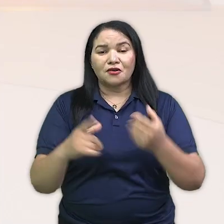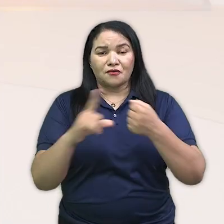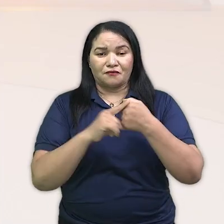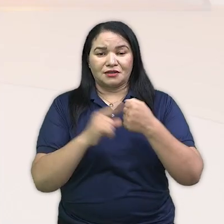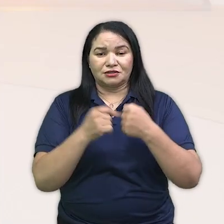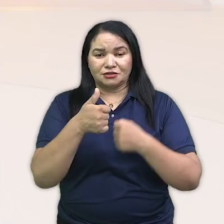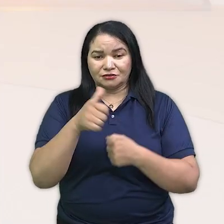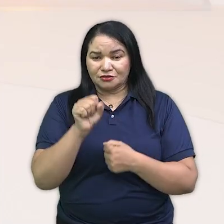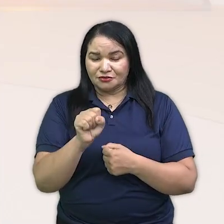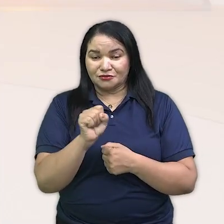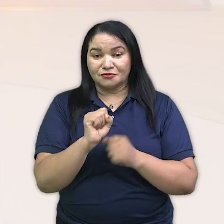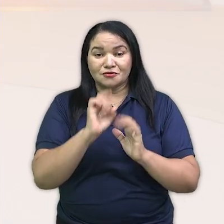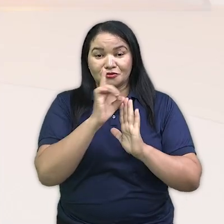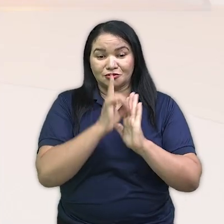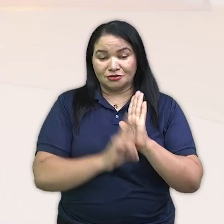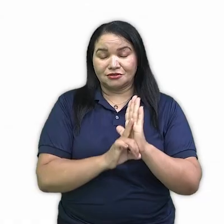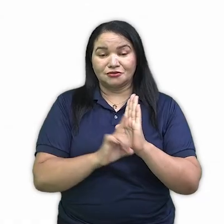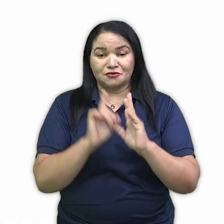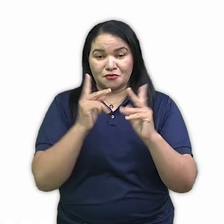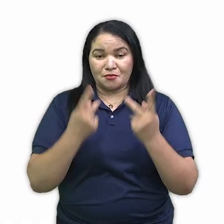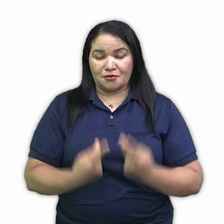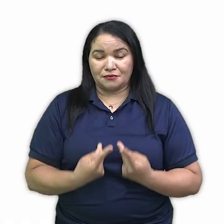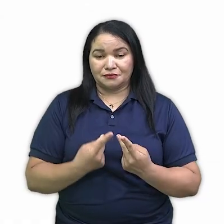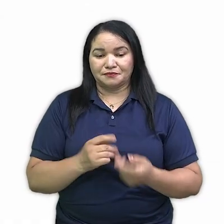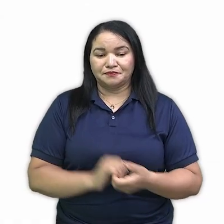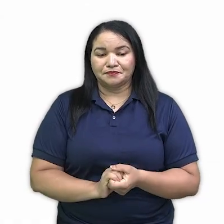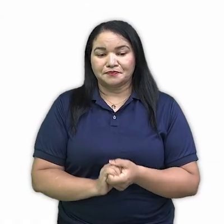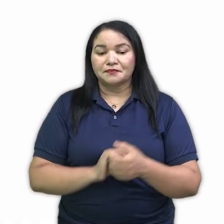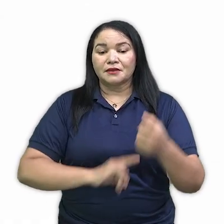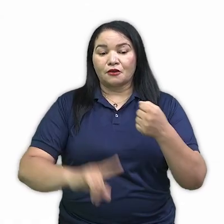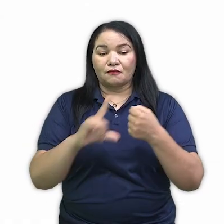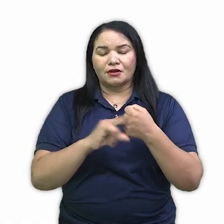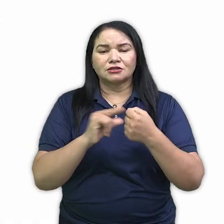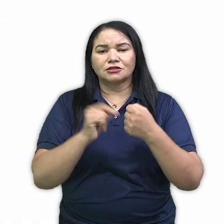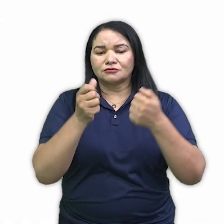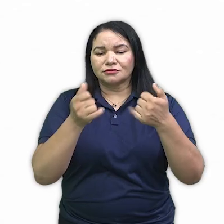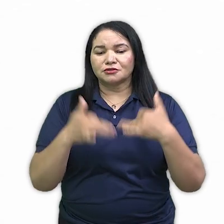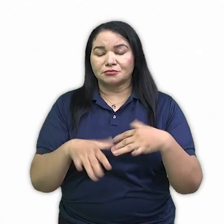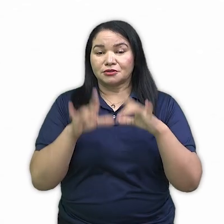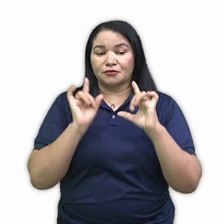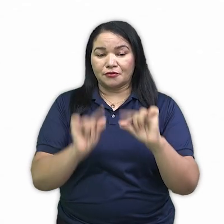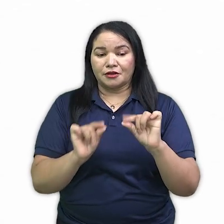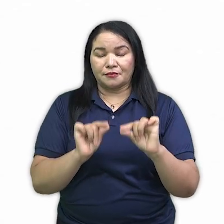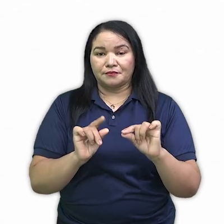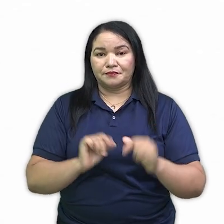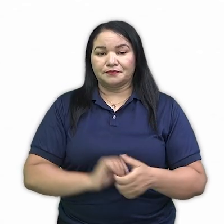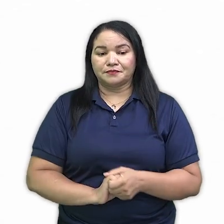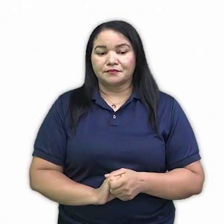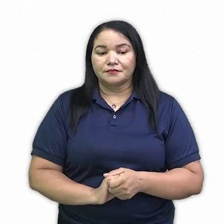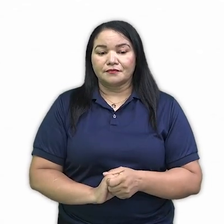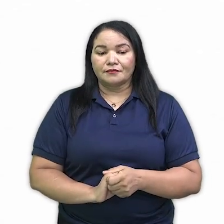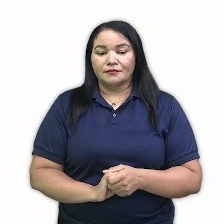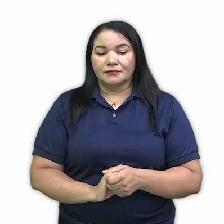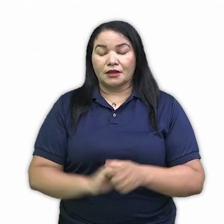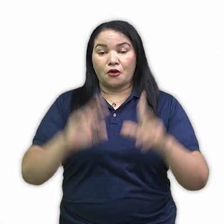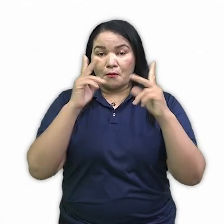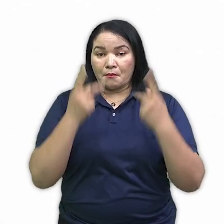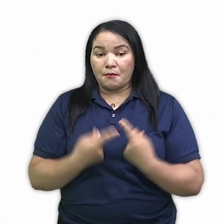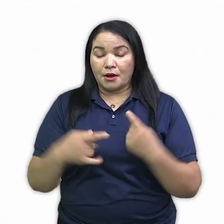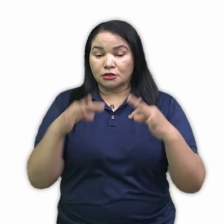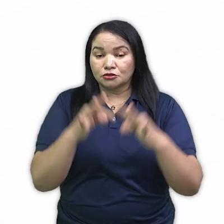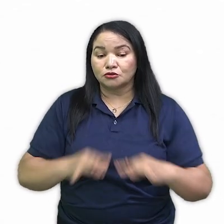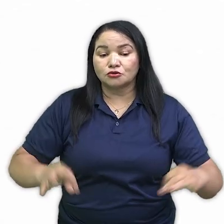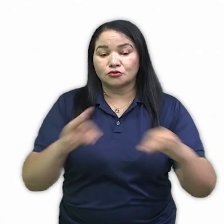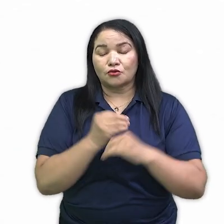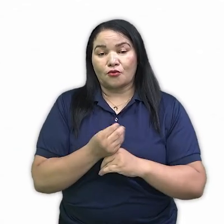o artigo 18 dos Direitos Humanos. Vamos lá. Nesse artigo, o de número 18, diz assim: todo